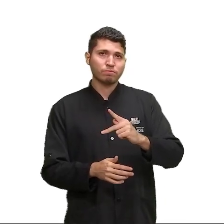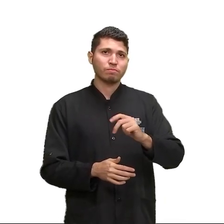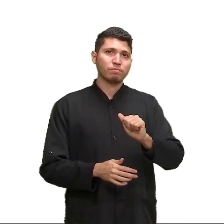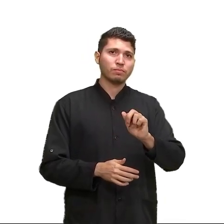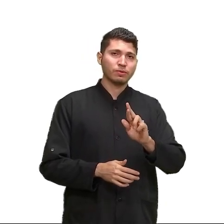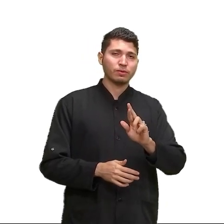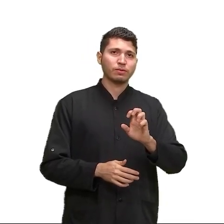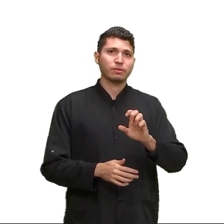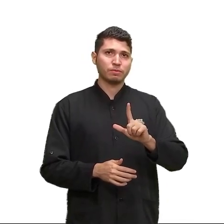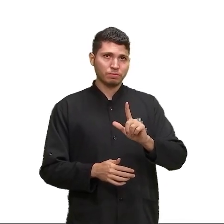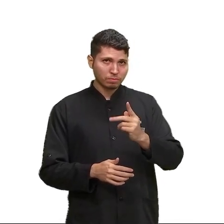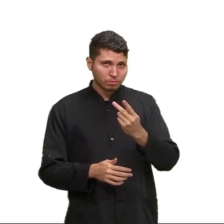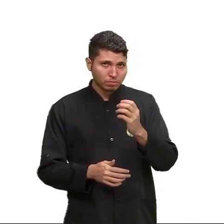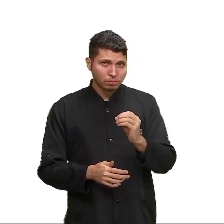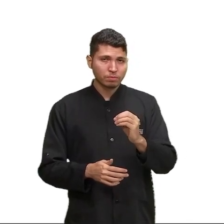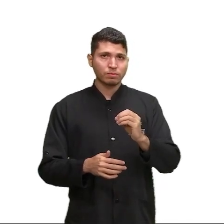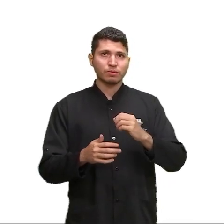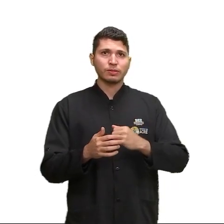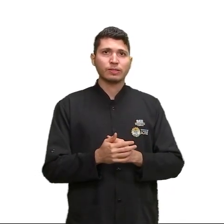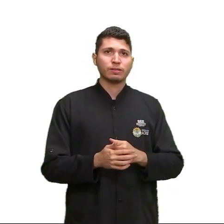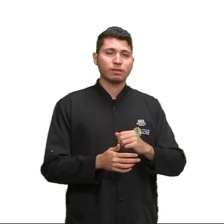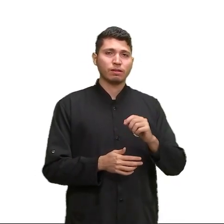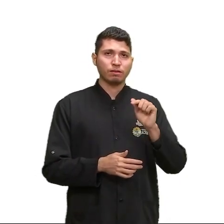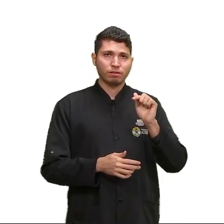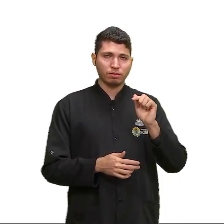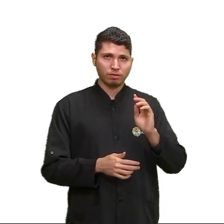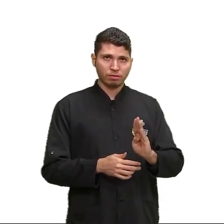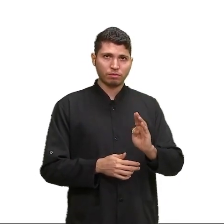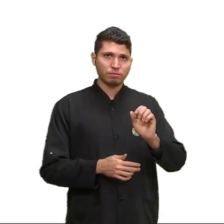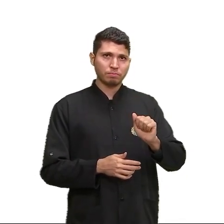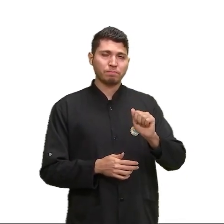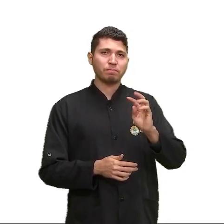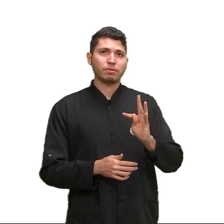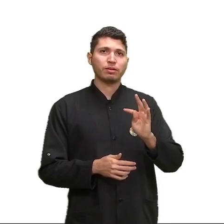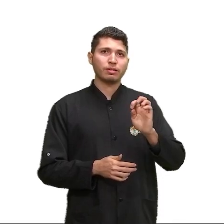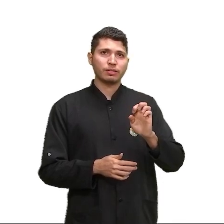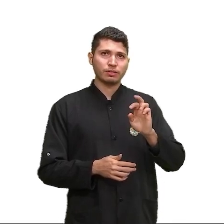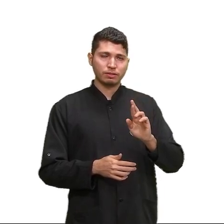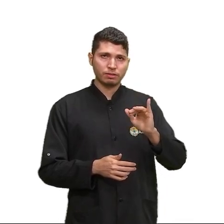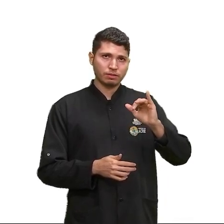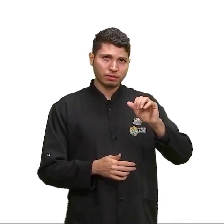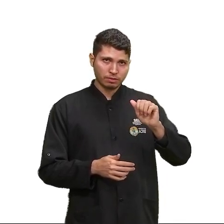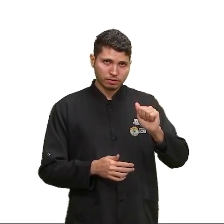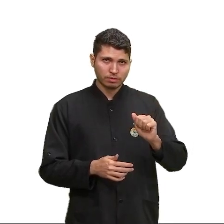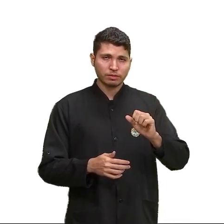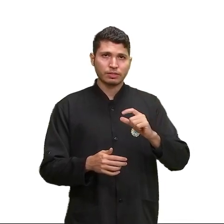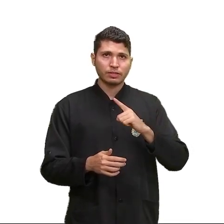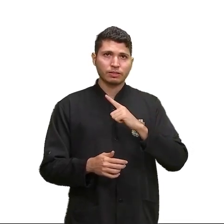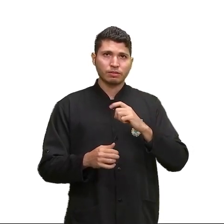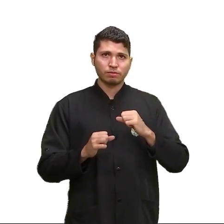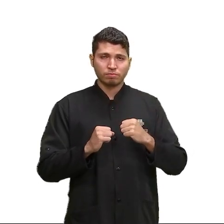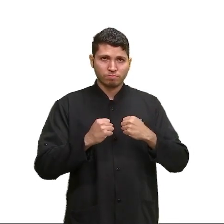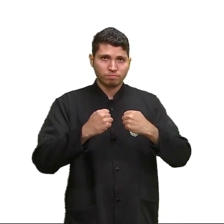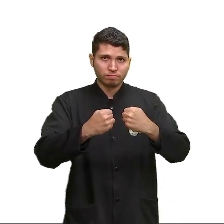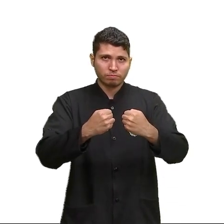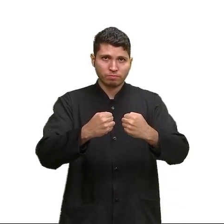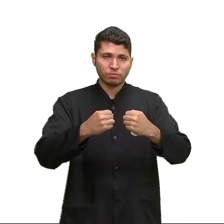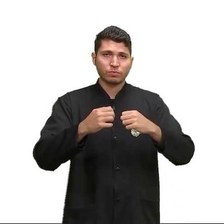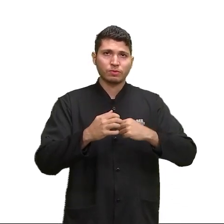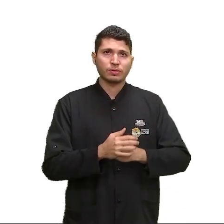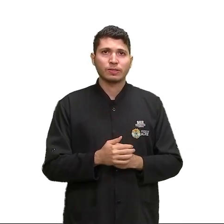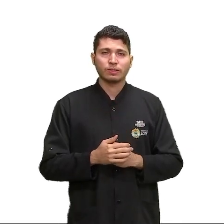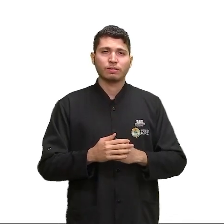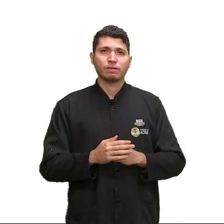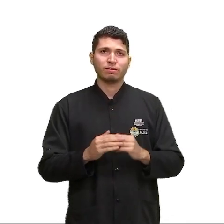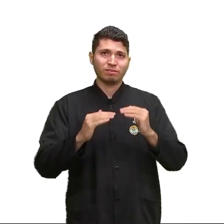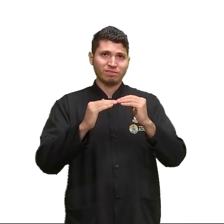interna. Entretanto, baterias reais apresentam resistência interna disponibilizando uma tensão efetiva V inferior à